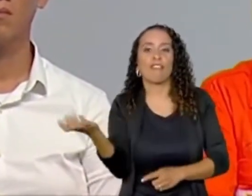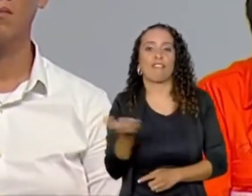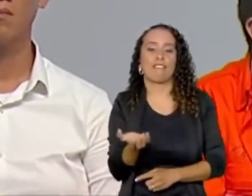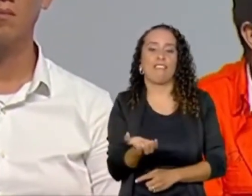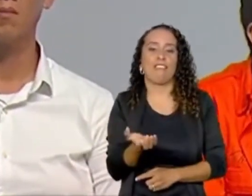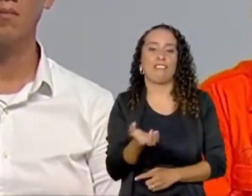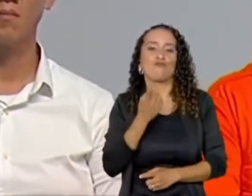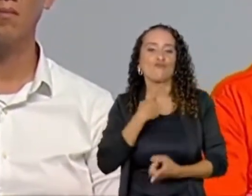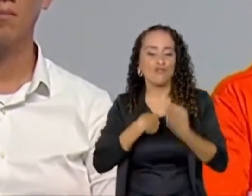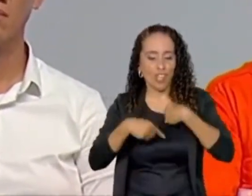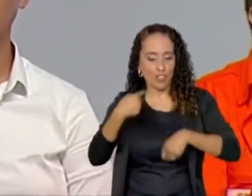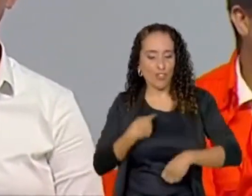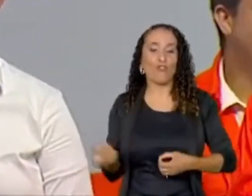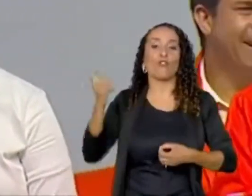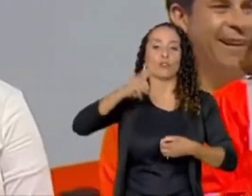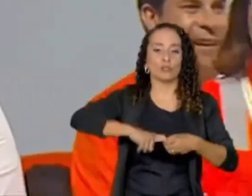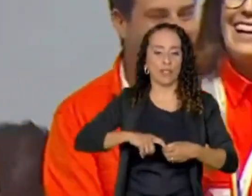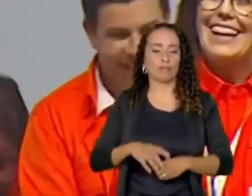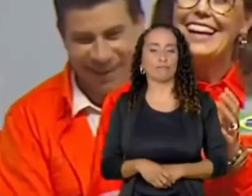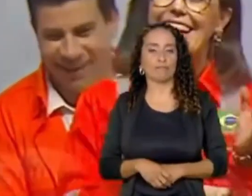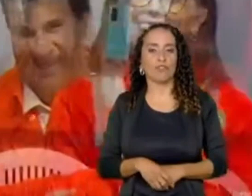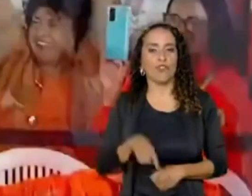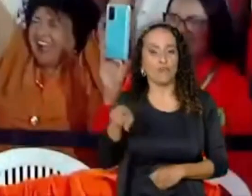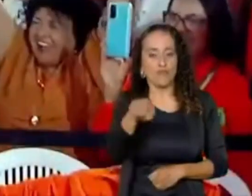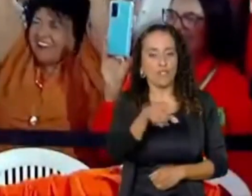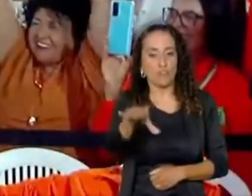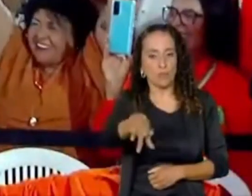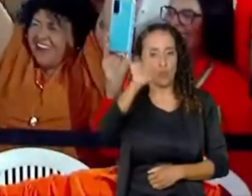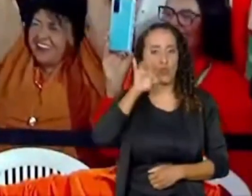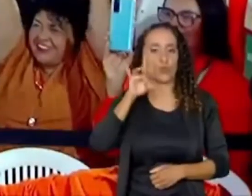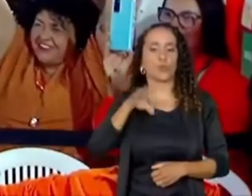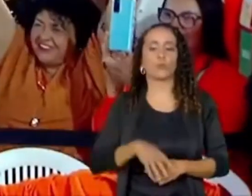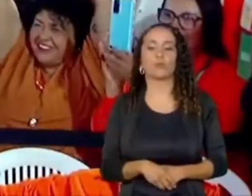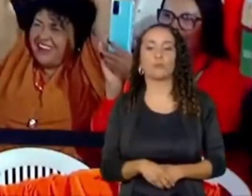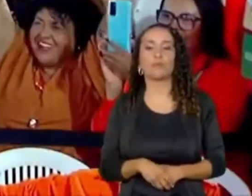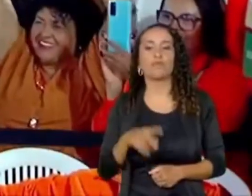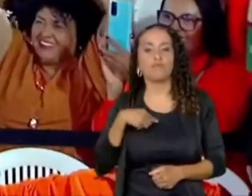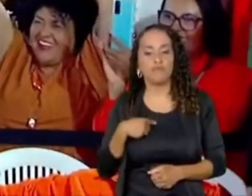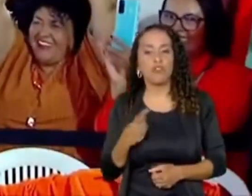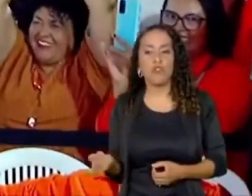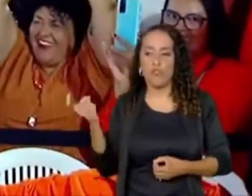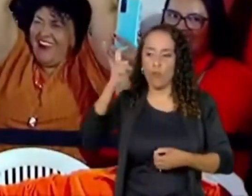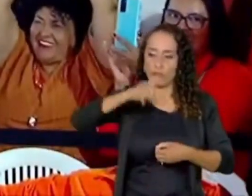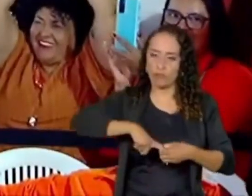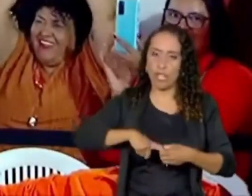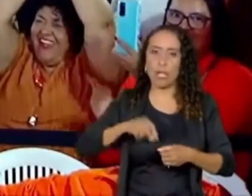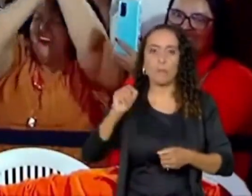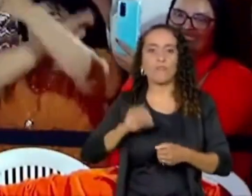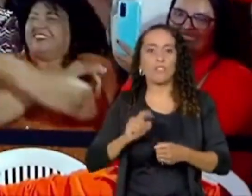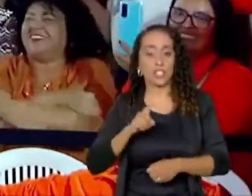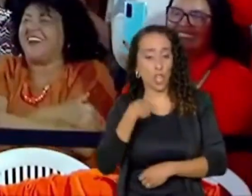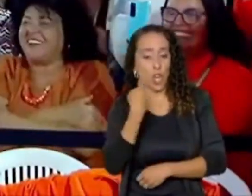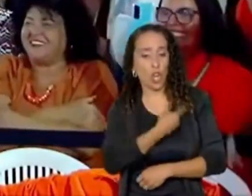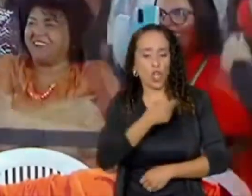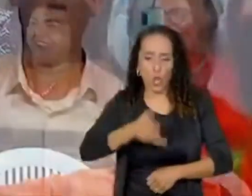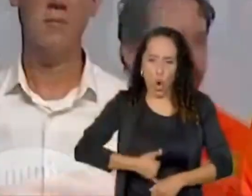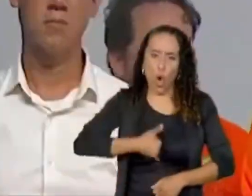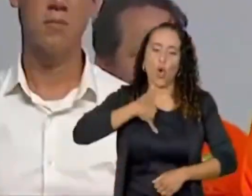votasse. Votei porque vocês me colocaram aqui. E votei para fazer a gente ter orgulho outra